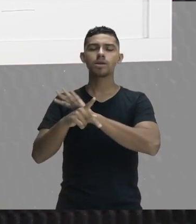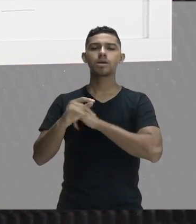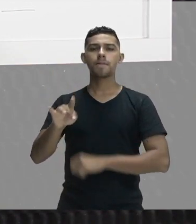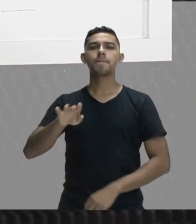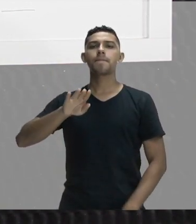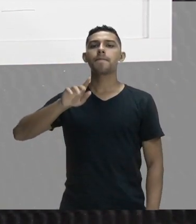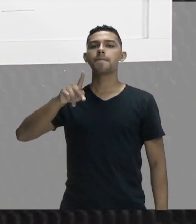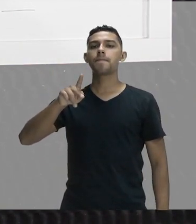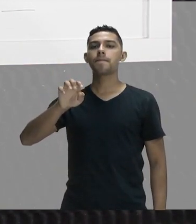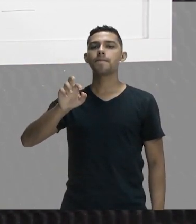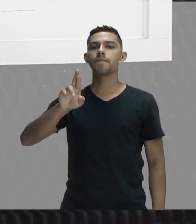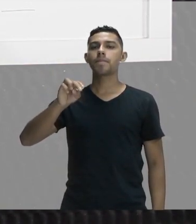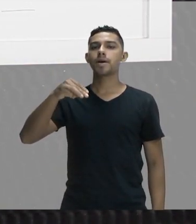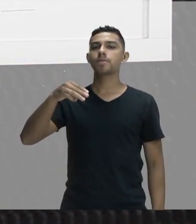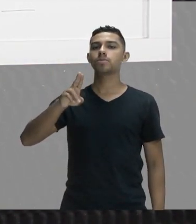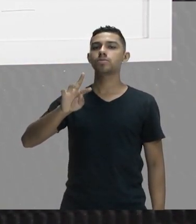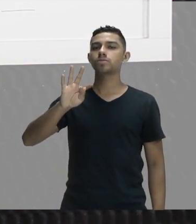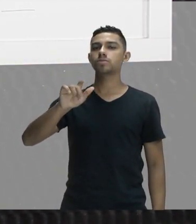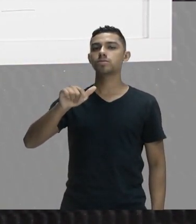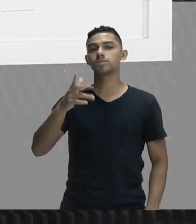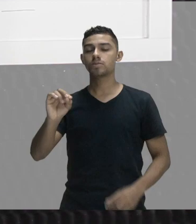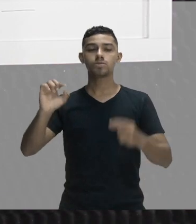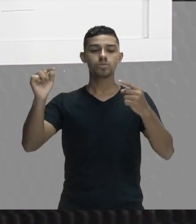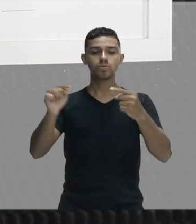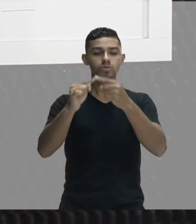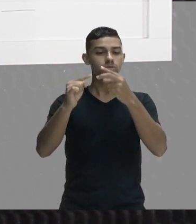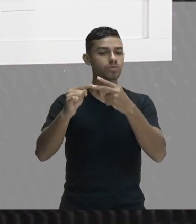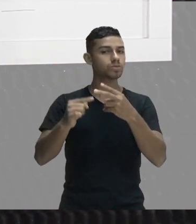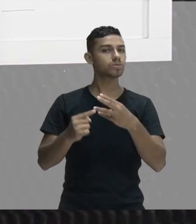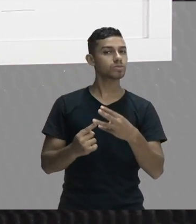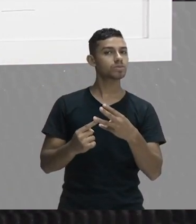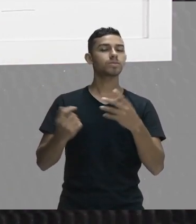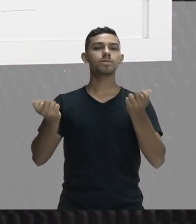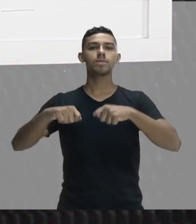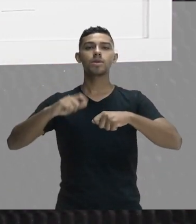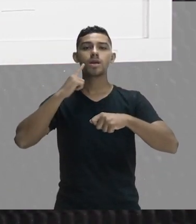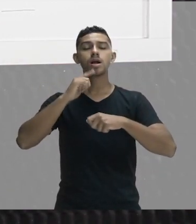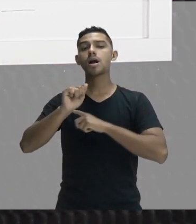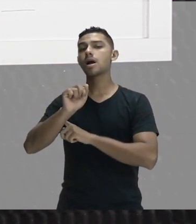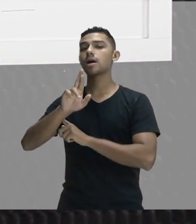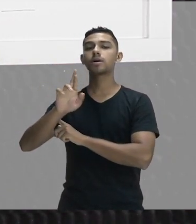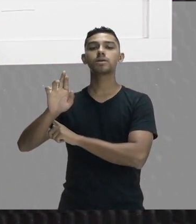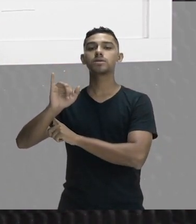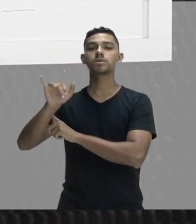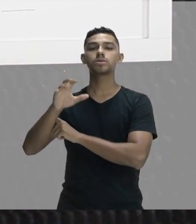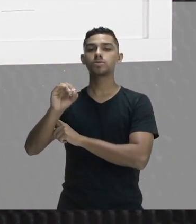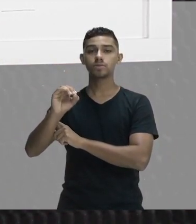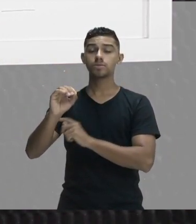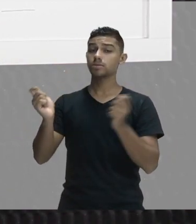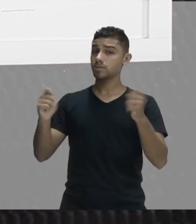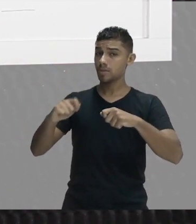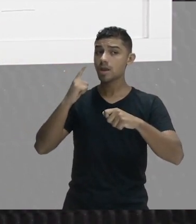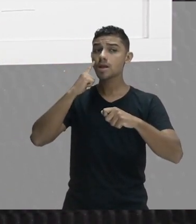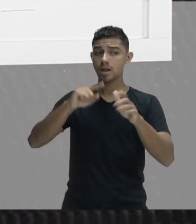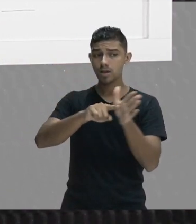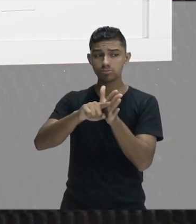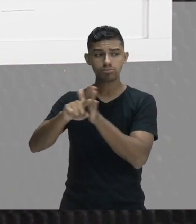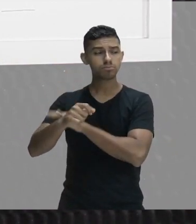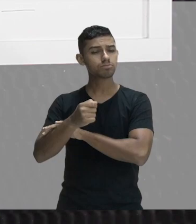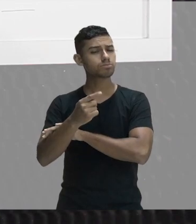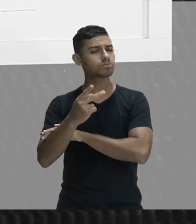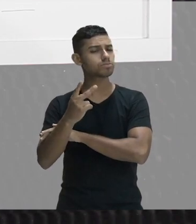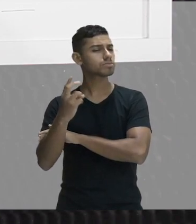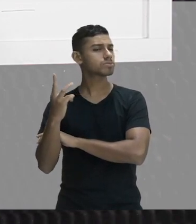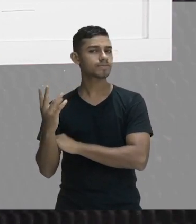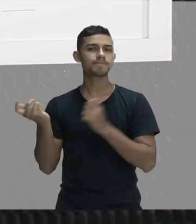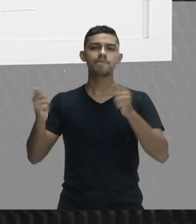permutação, a combinação, o arranjo, né? São problemas envolvendo contagem e análise combinatória. Mas a